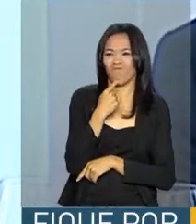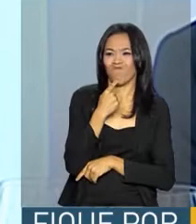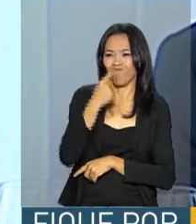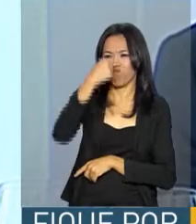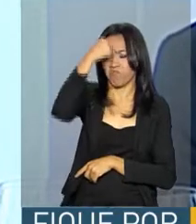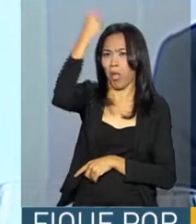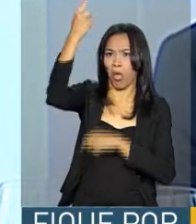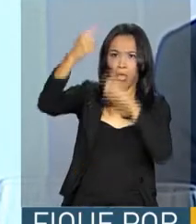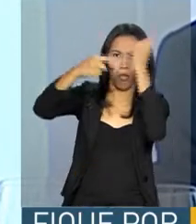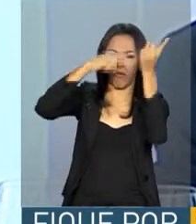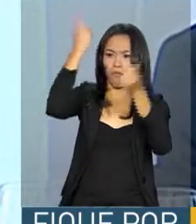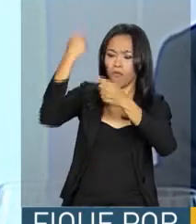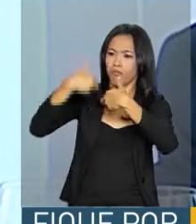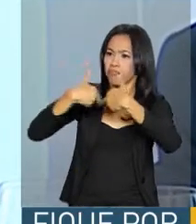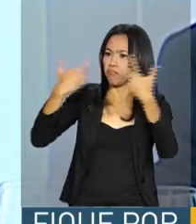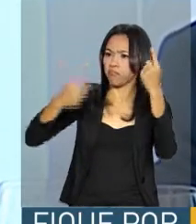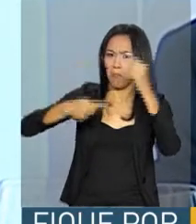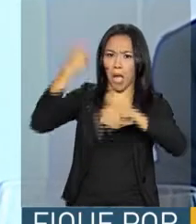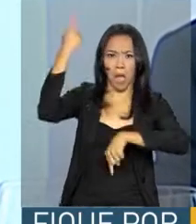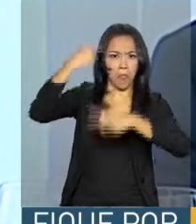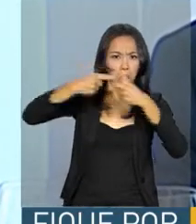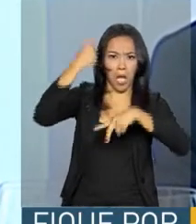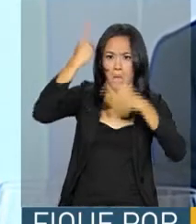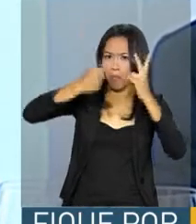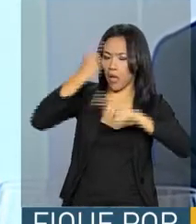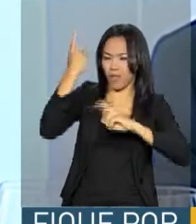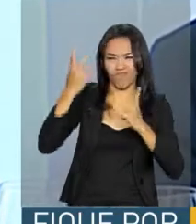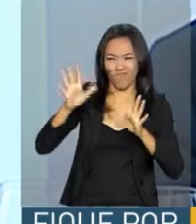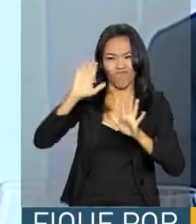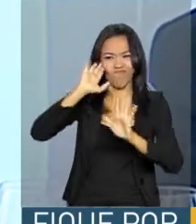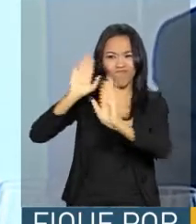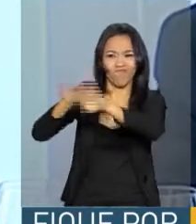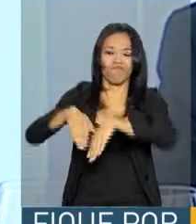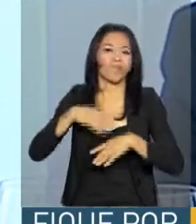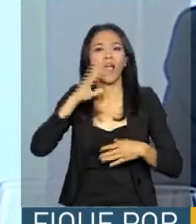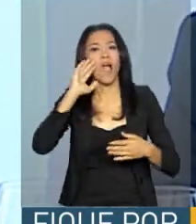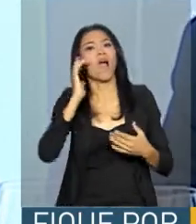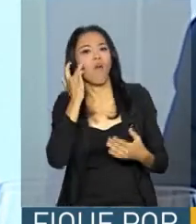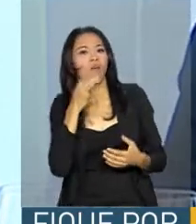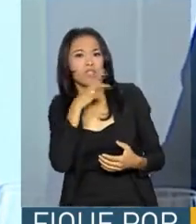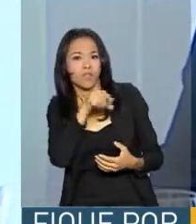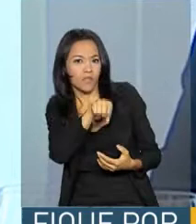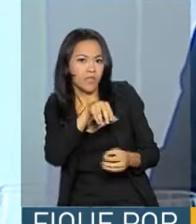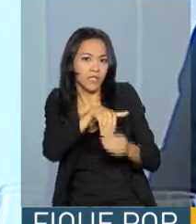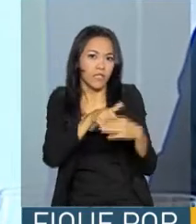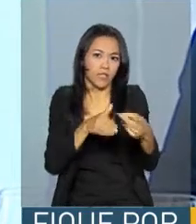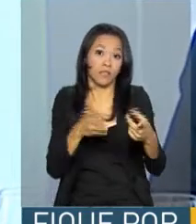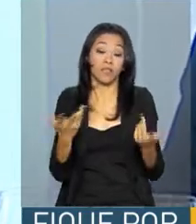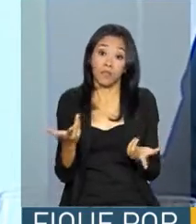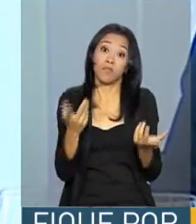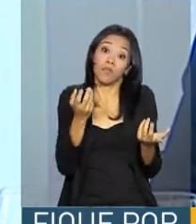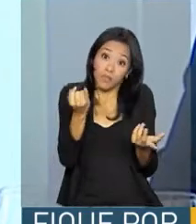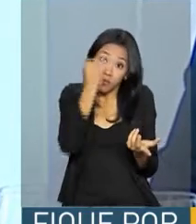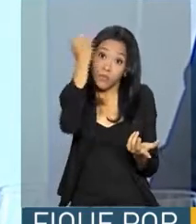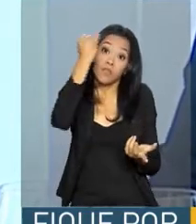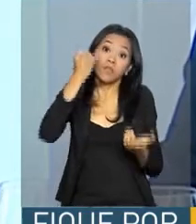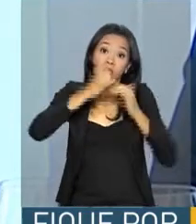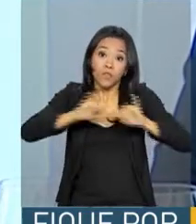terão dificuldade. E eu, naturalmente, até por estilo, né, eu preferia que fosse